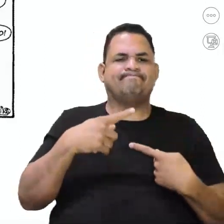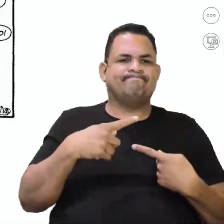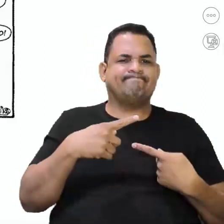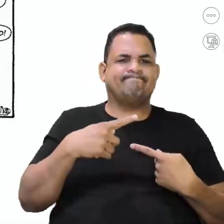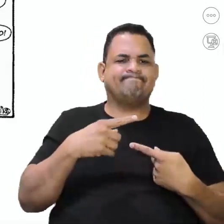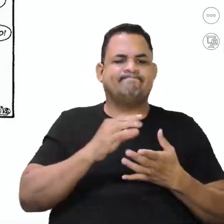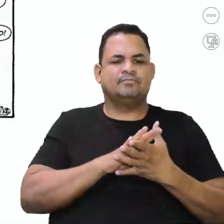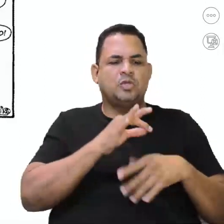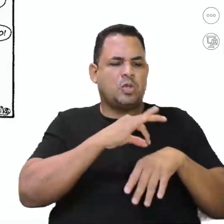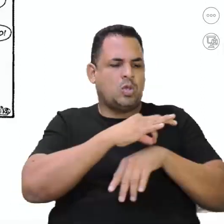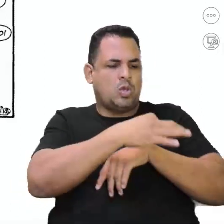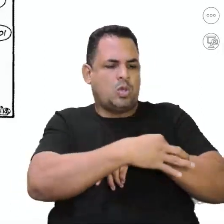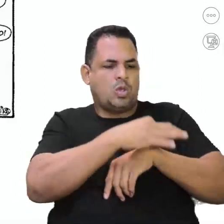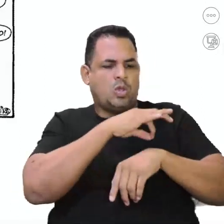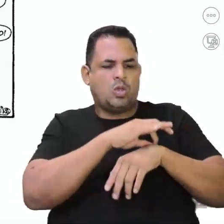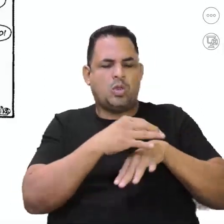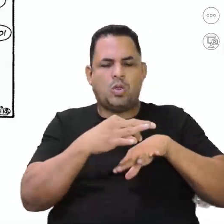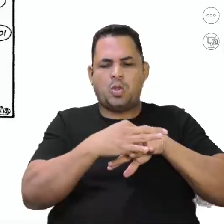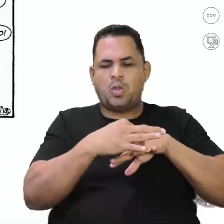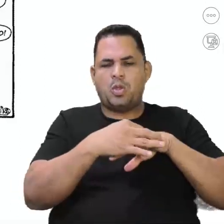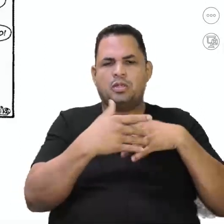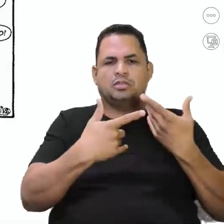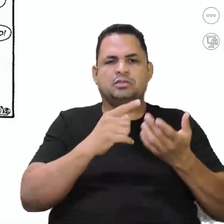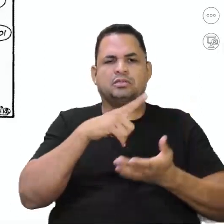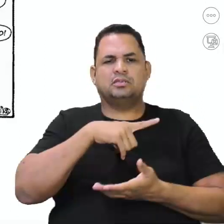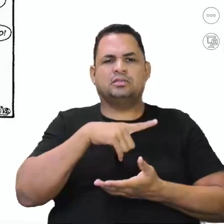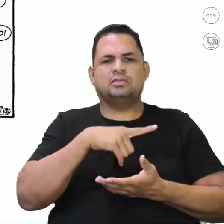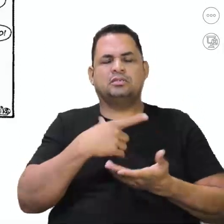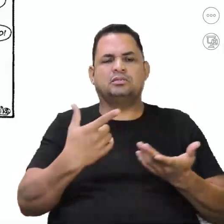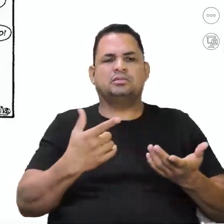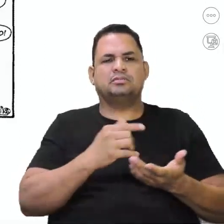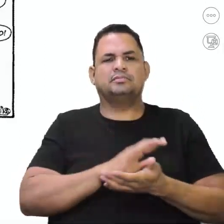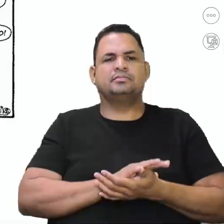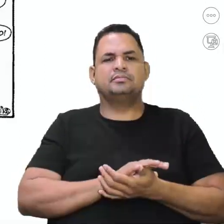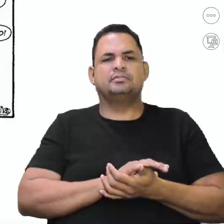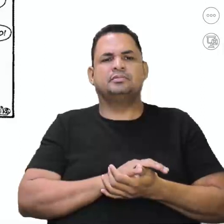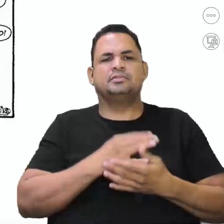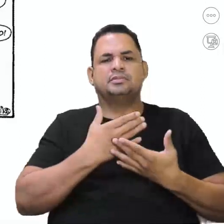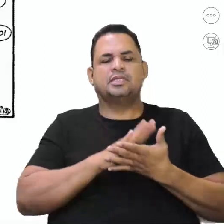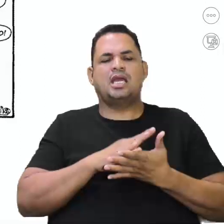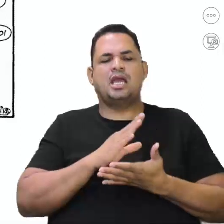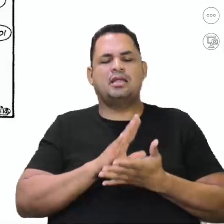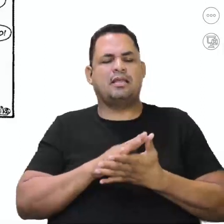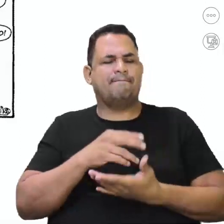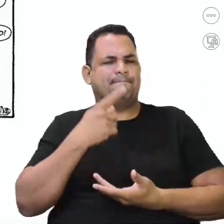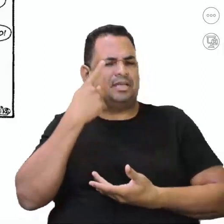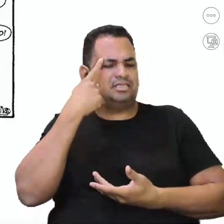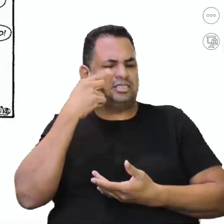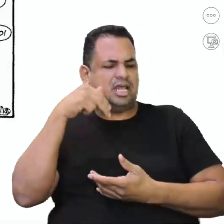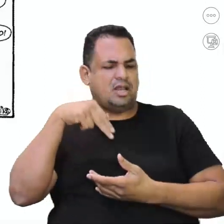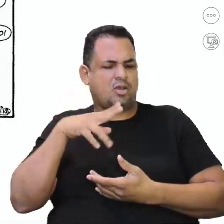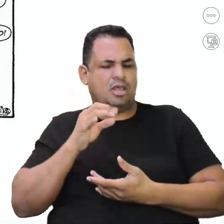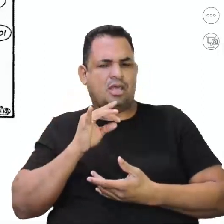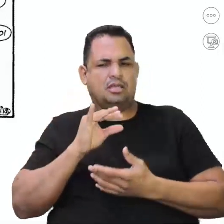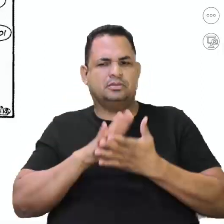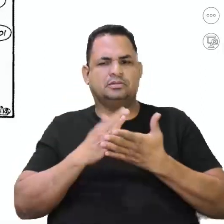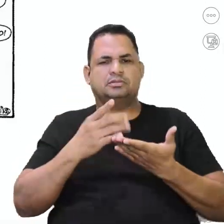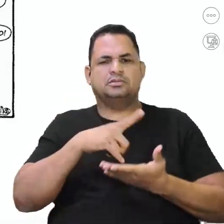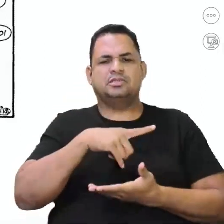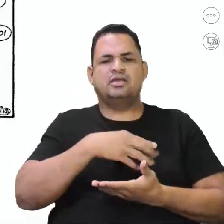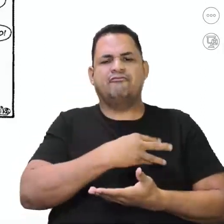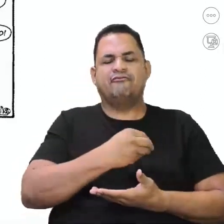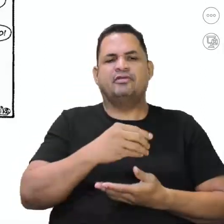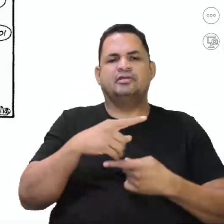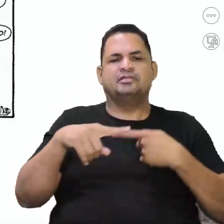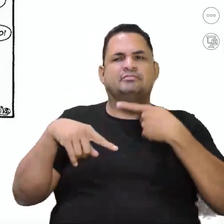depois joias, e depois ela vai ter grandkids, que são os netos. Já está pensando nos netos dela, ou seja, já teve filho,